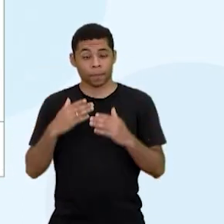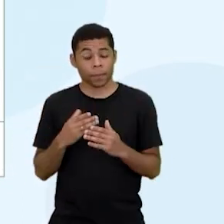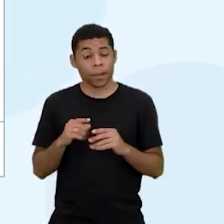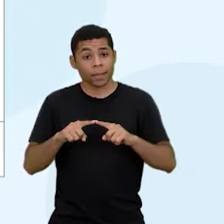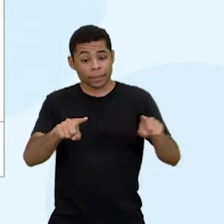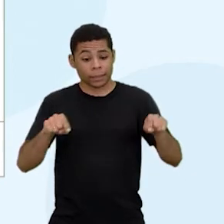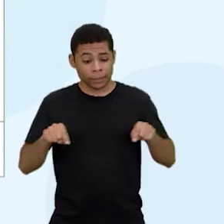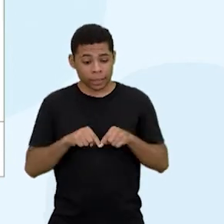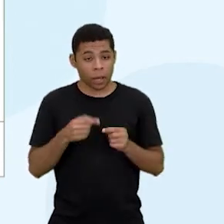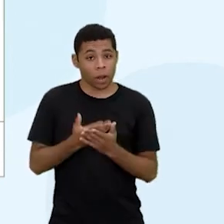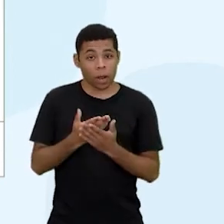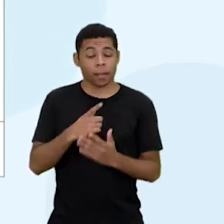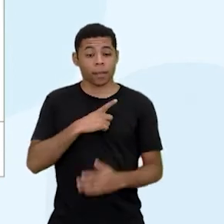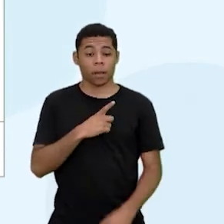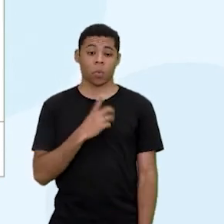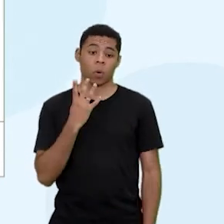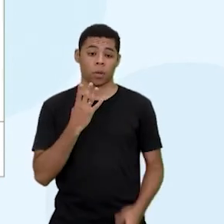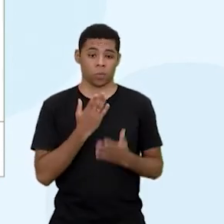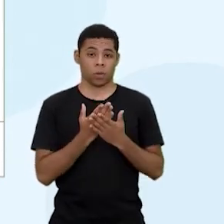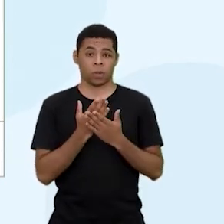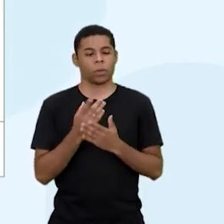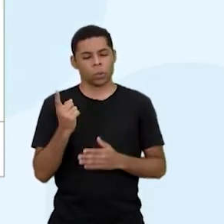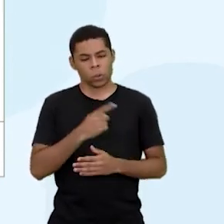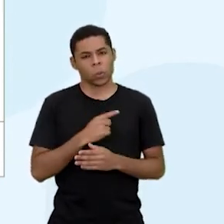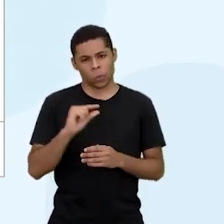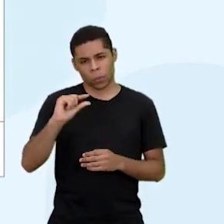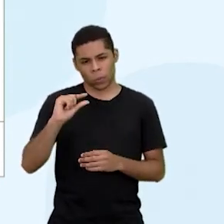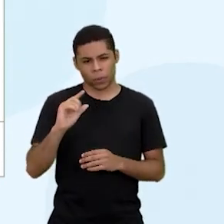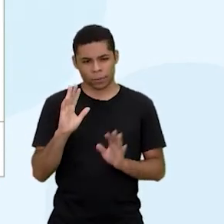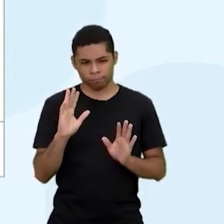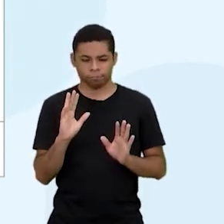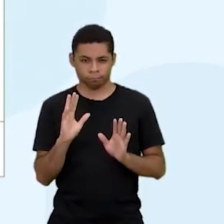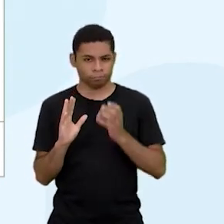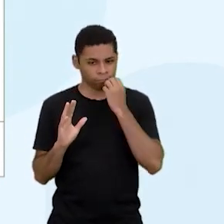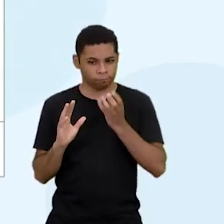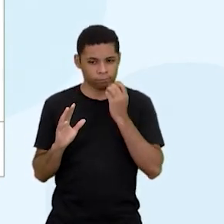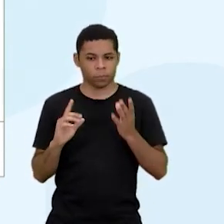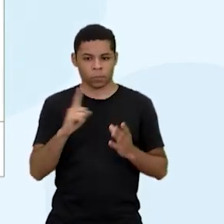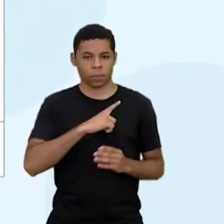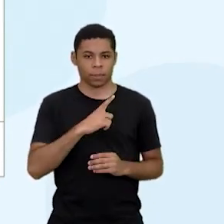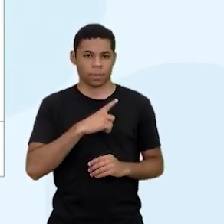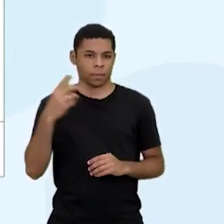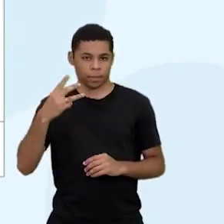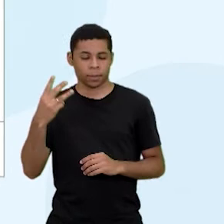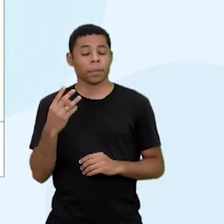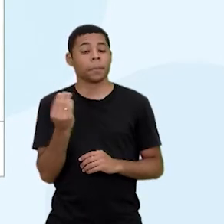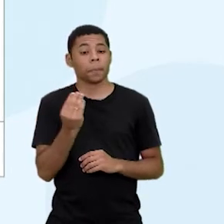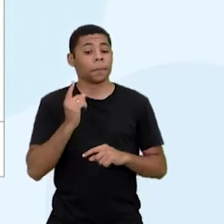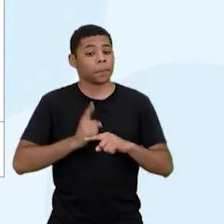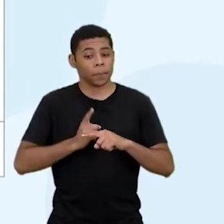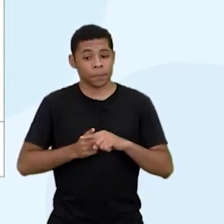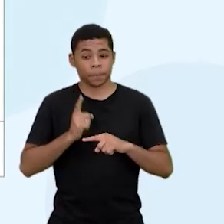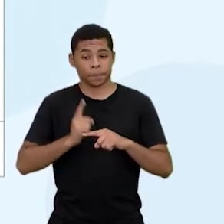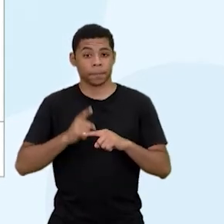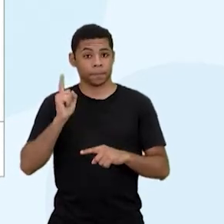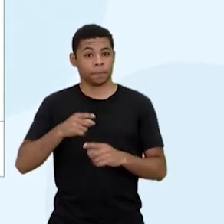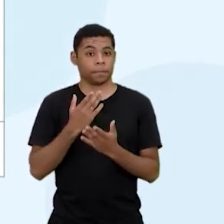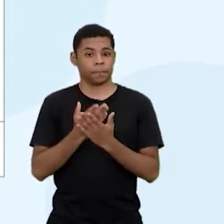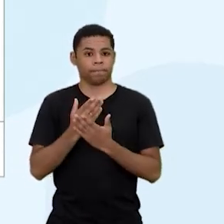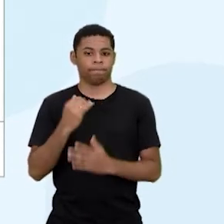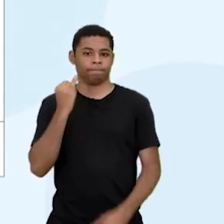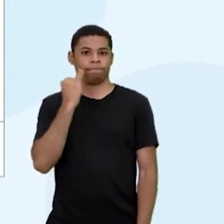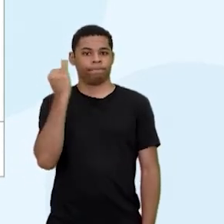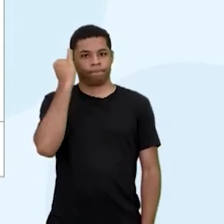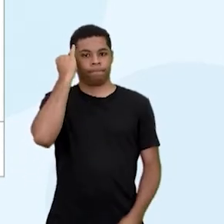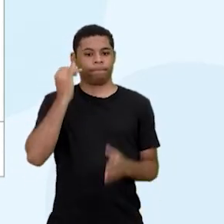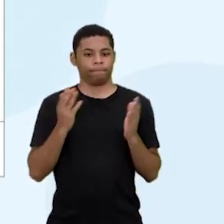tem 4 aulas para isso, mas aqui a gente fez um pouquinho resumidinho, então a gente fez a terceira aí. Por quê? Porque o importante